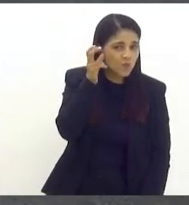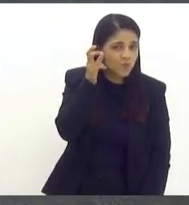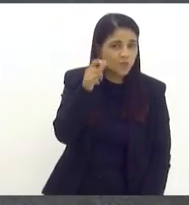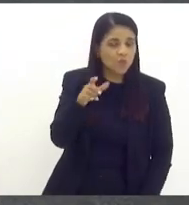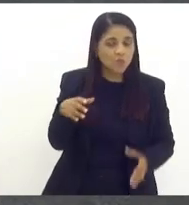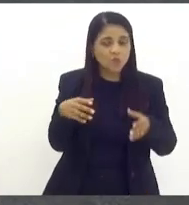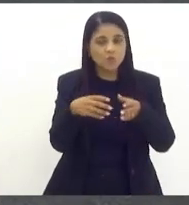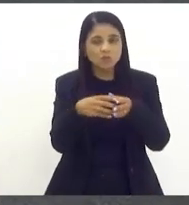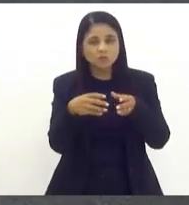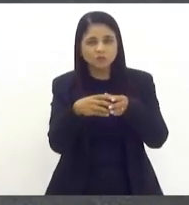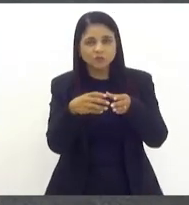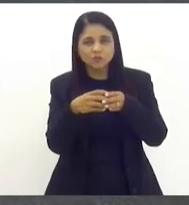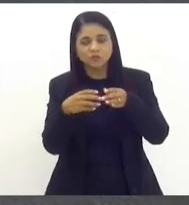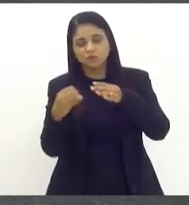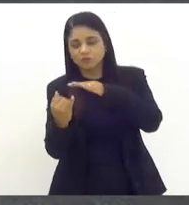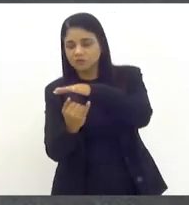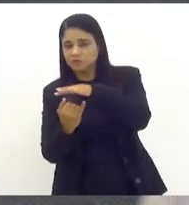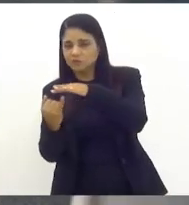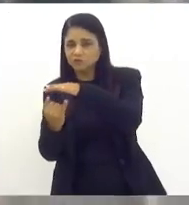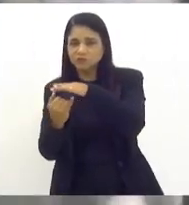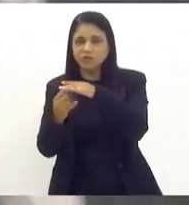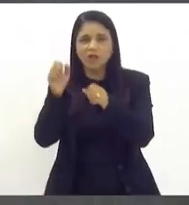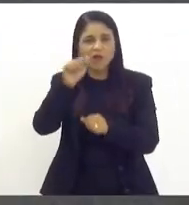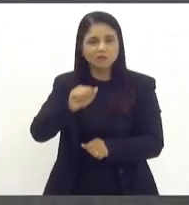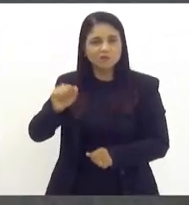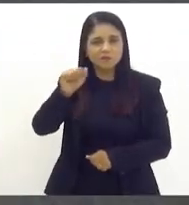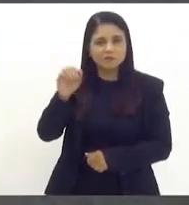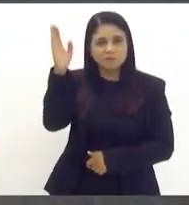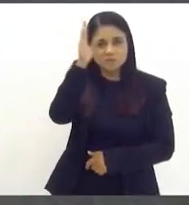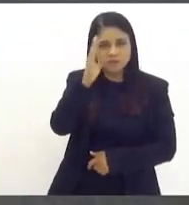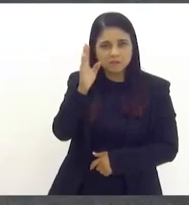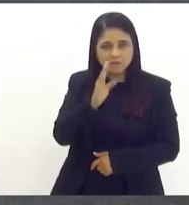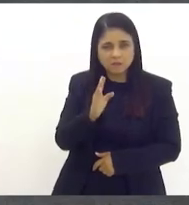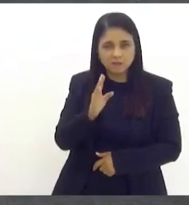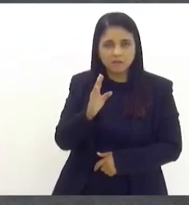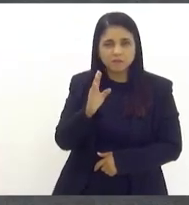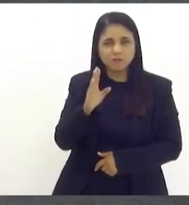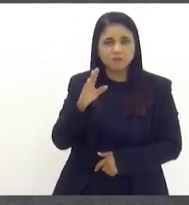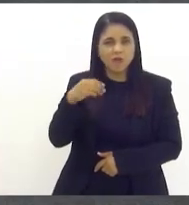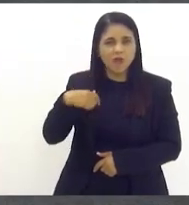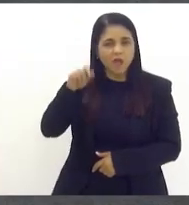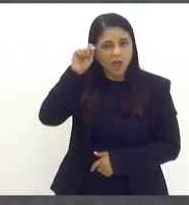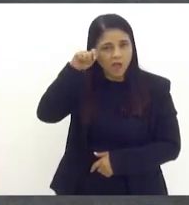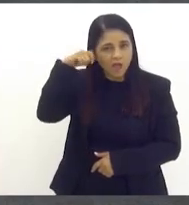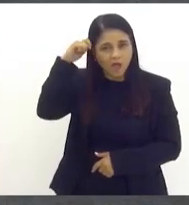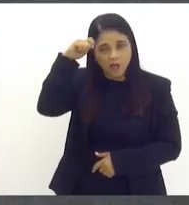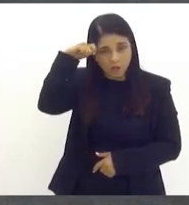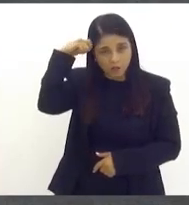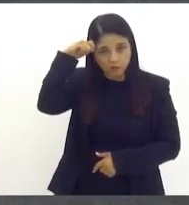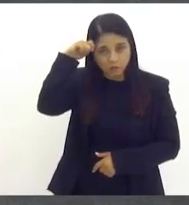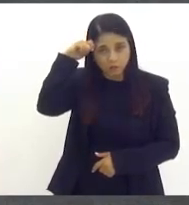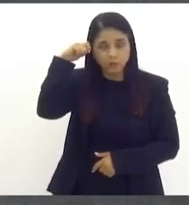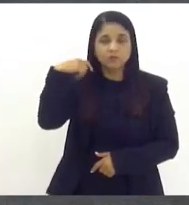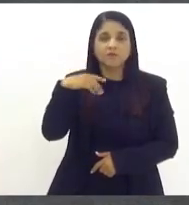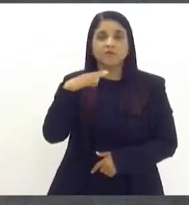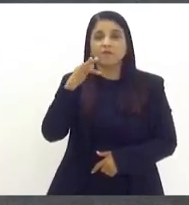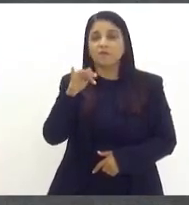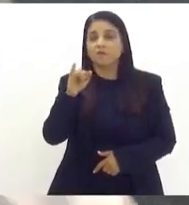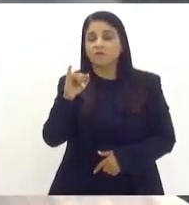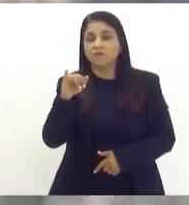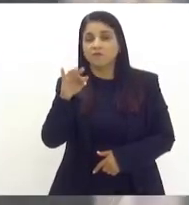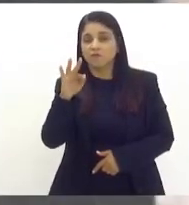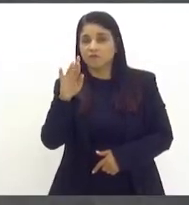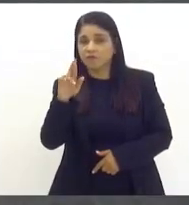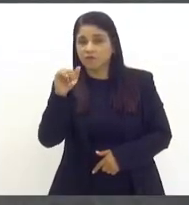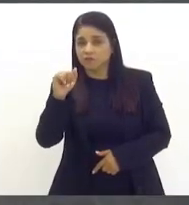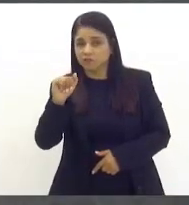um conjunto de entidades como Associação Brasileira de autores roteirista ouvimos afirjan ouvimos